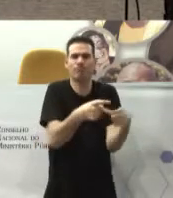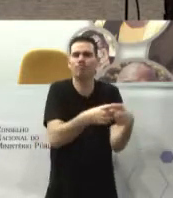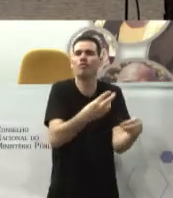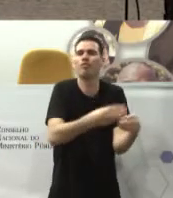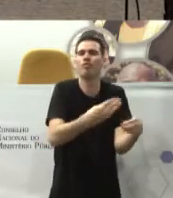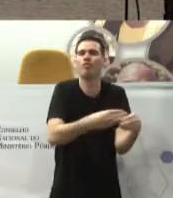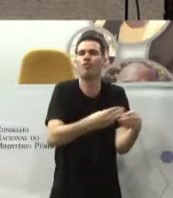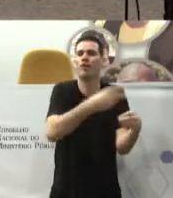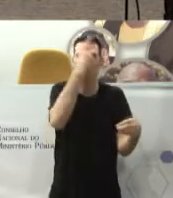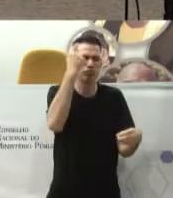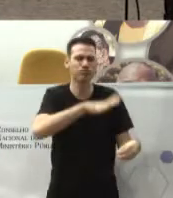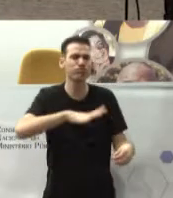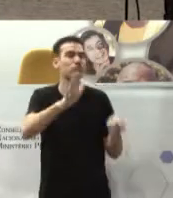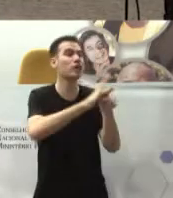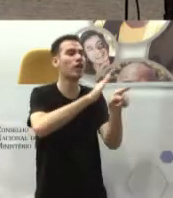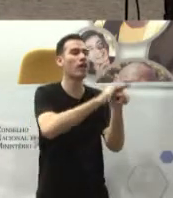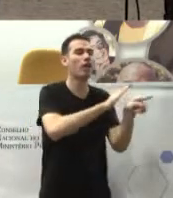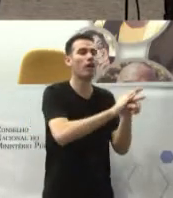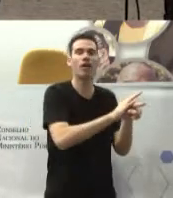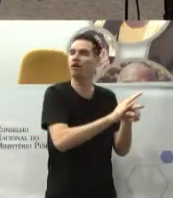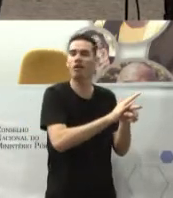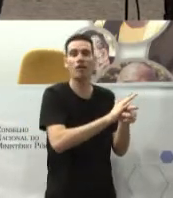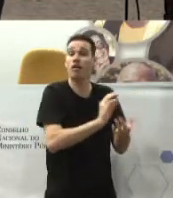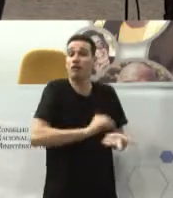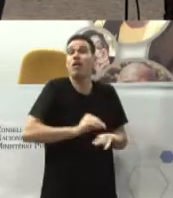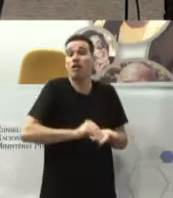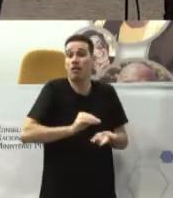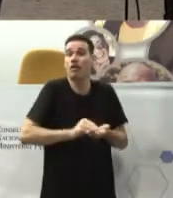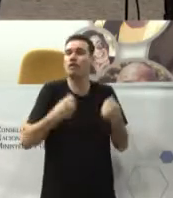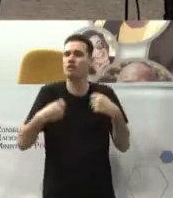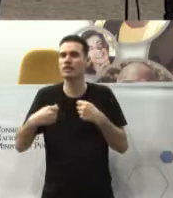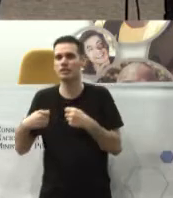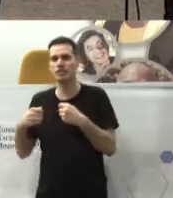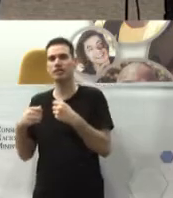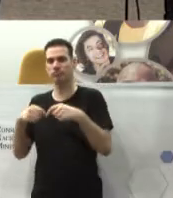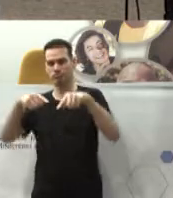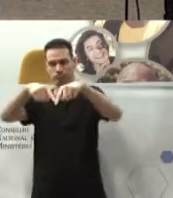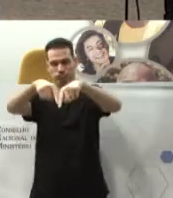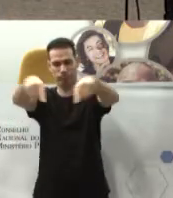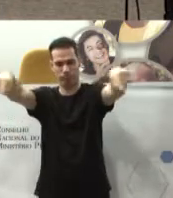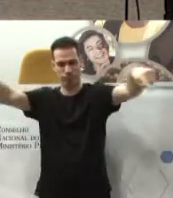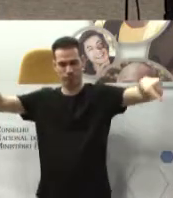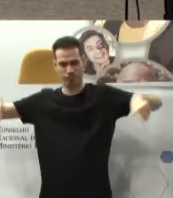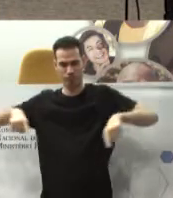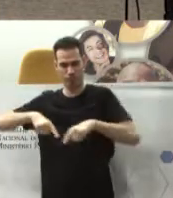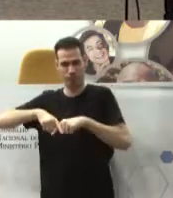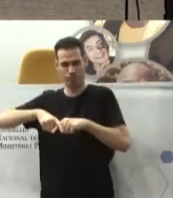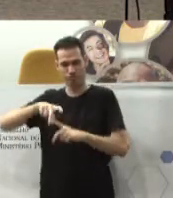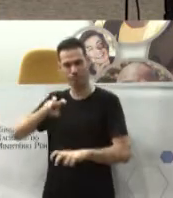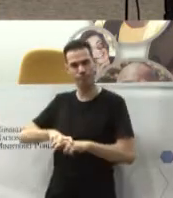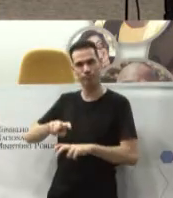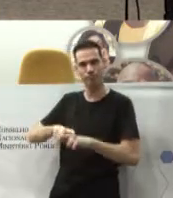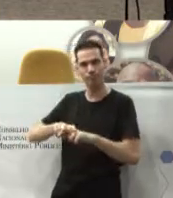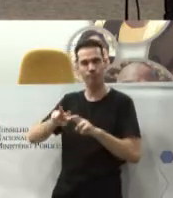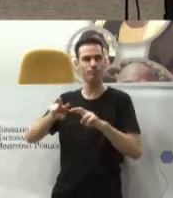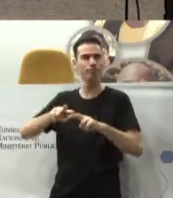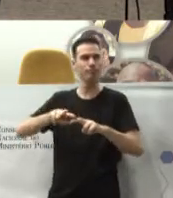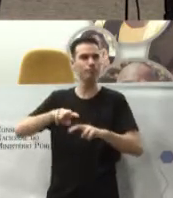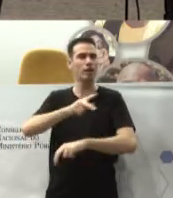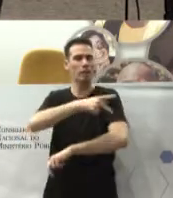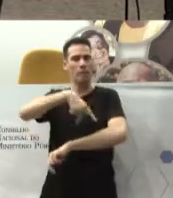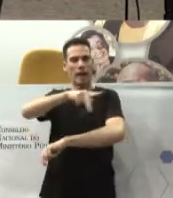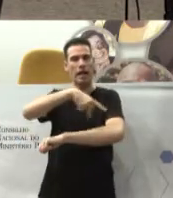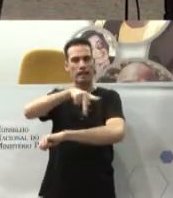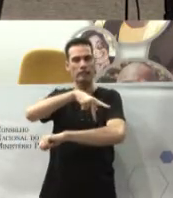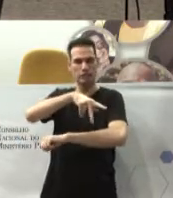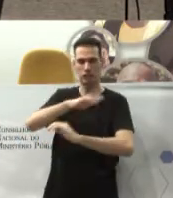era consultada. Então desenvolvemos um programa em que a gente vai para a praça, vai para um ginásio, vai para uma escola, vai em qualquer